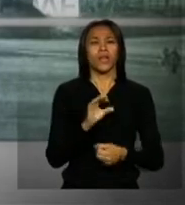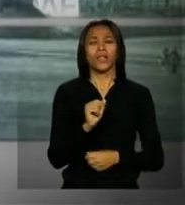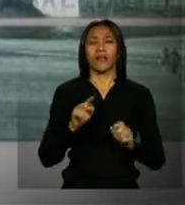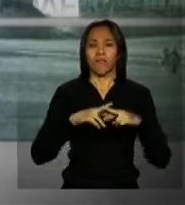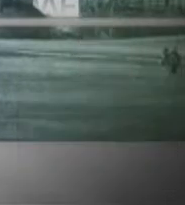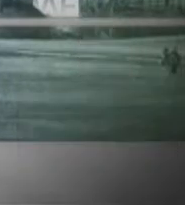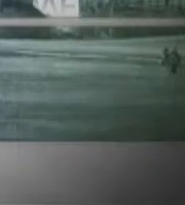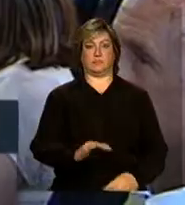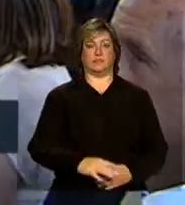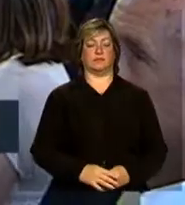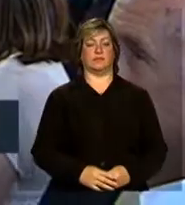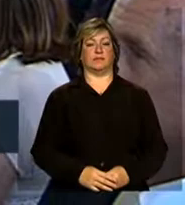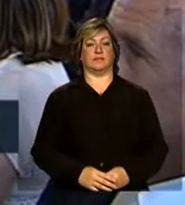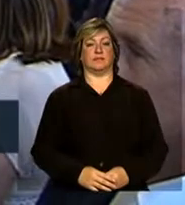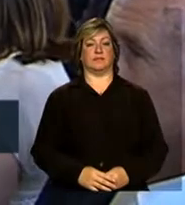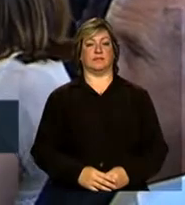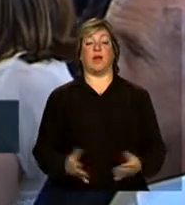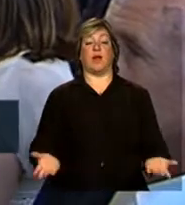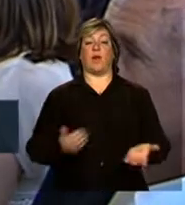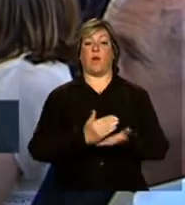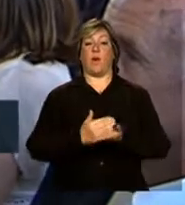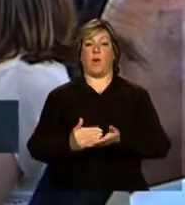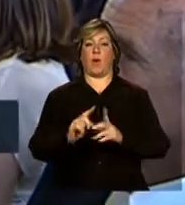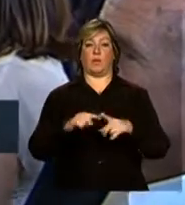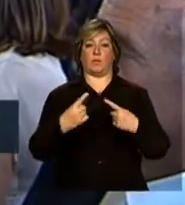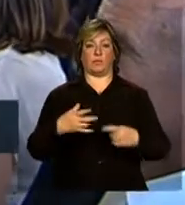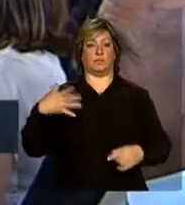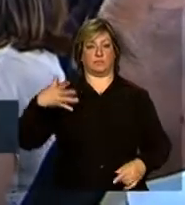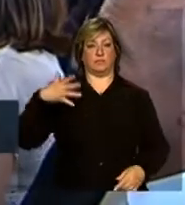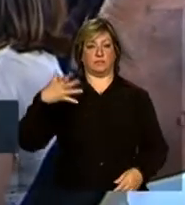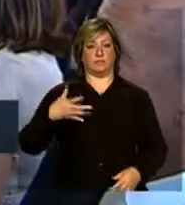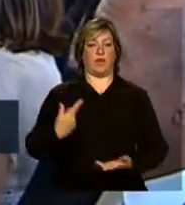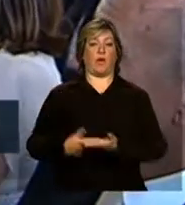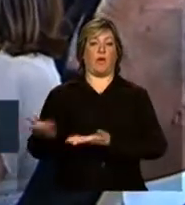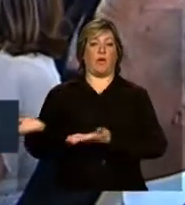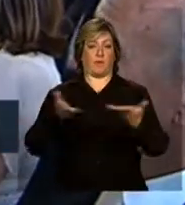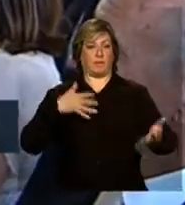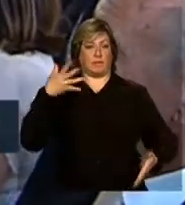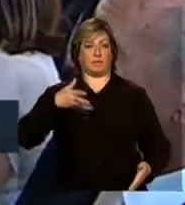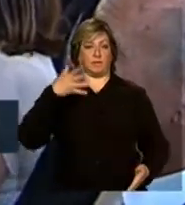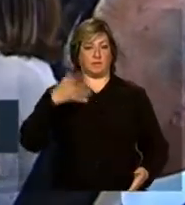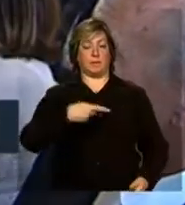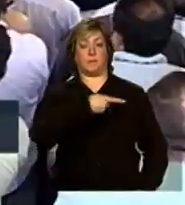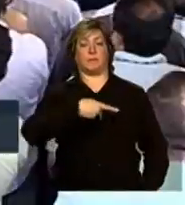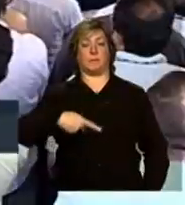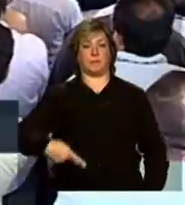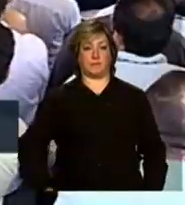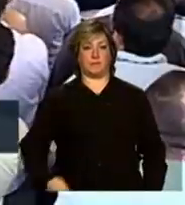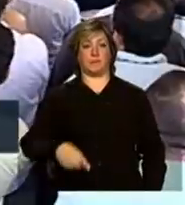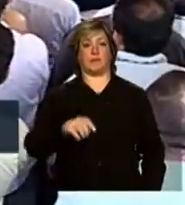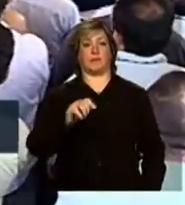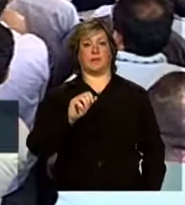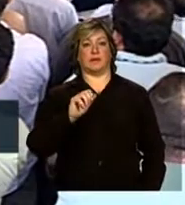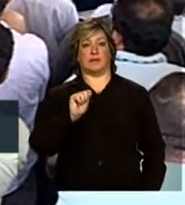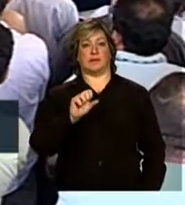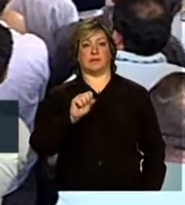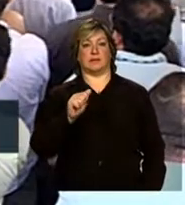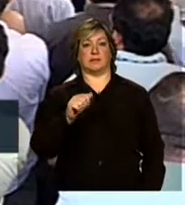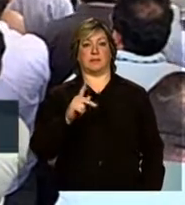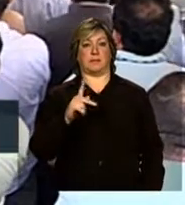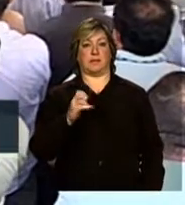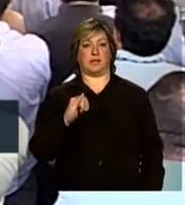solenidade dando início aos pronunciamentos convidamos a usar palavras o senhor presidente da arma haja peixe